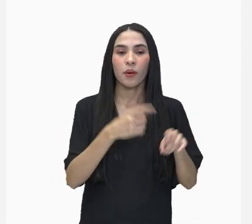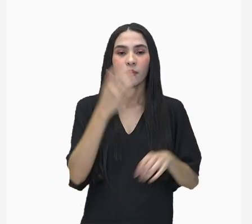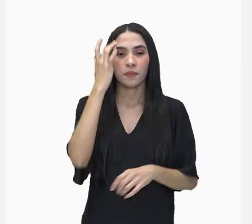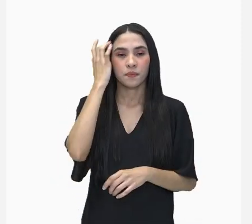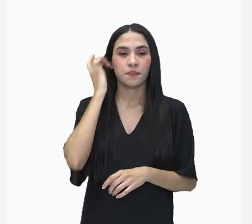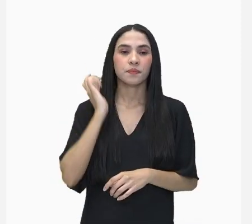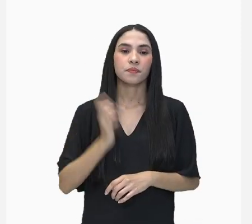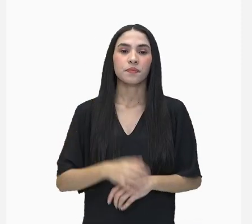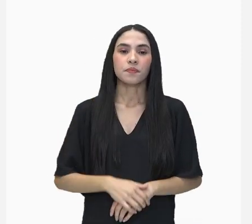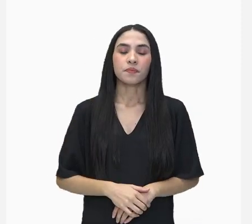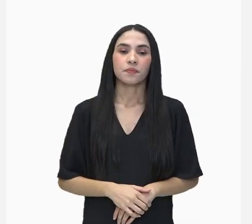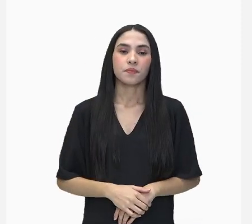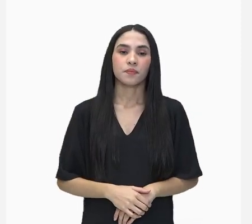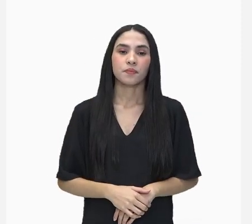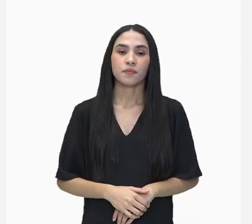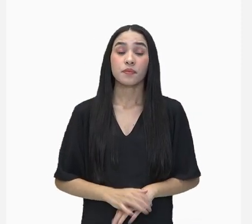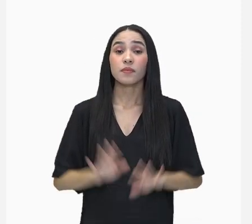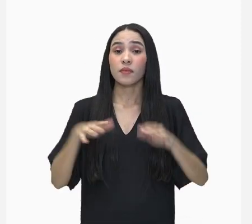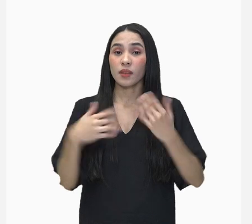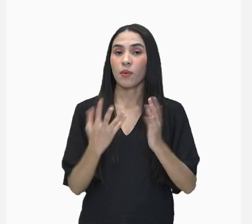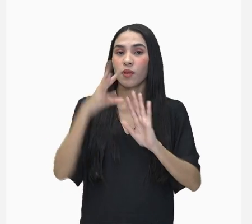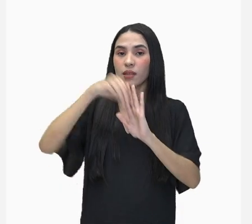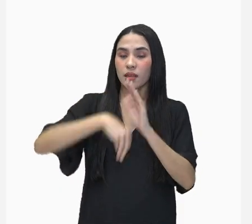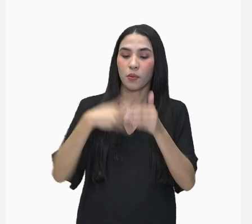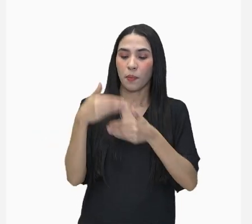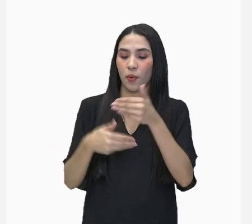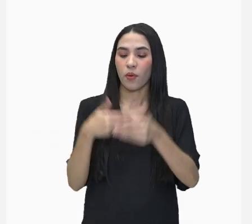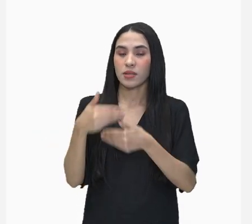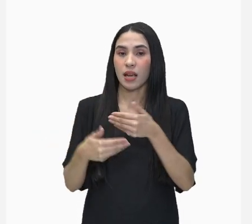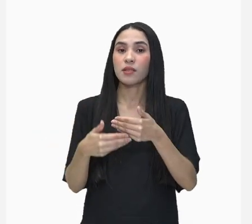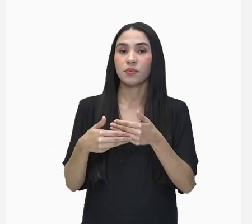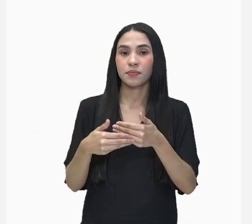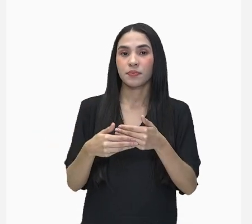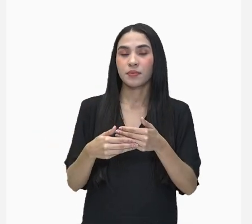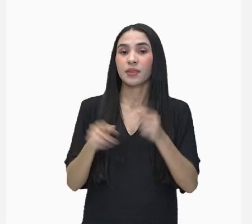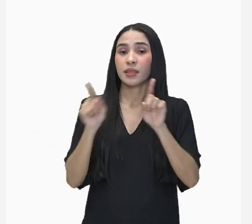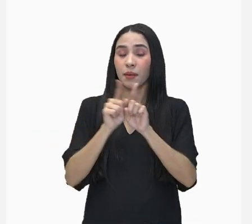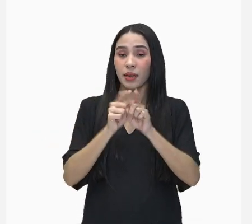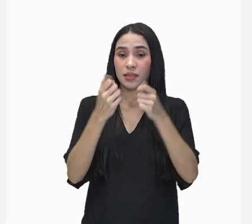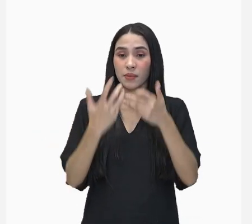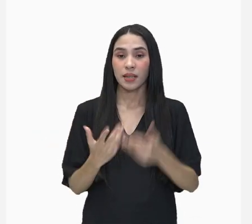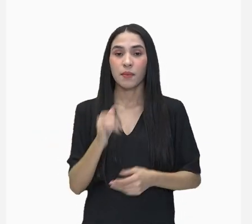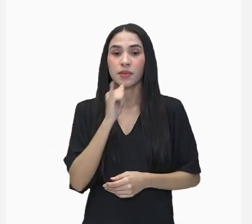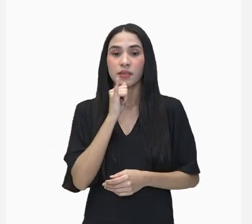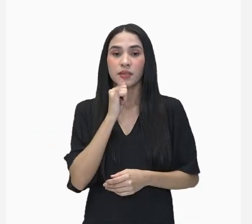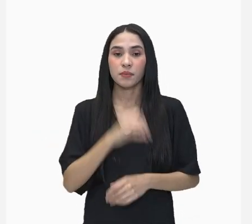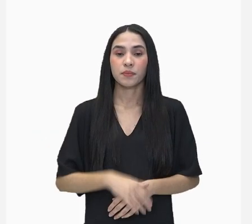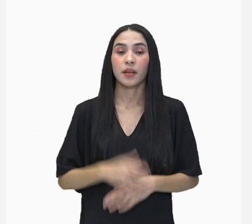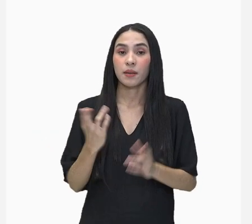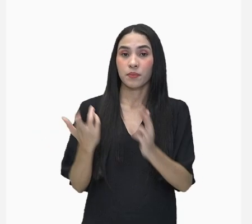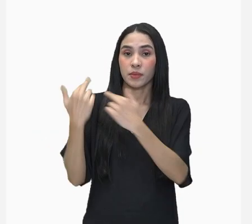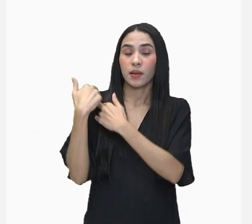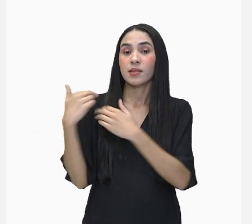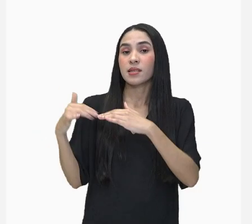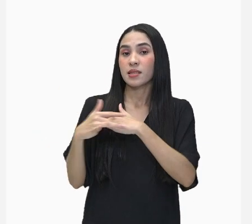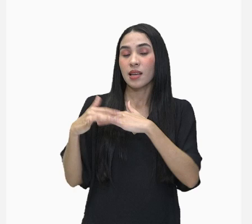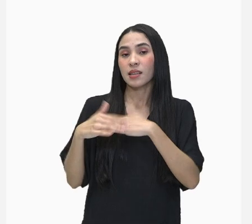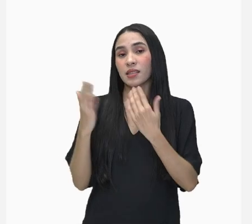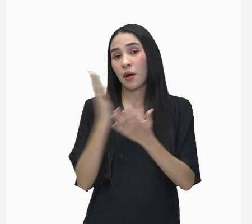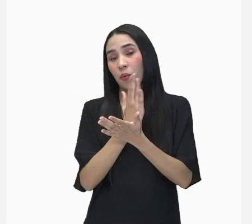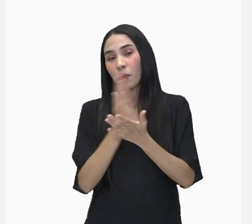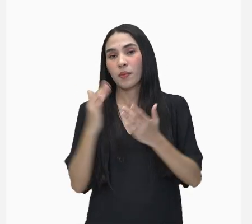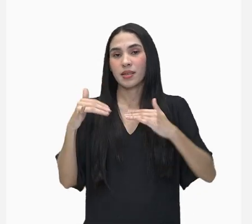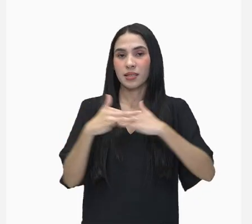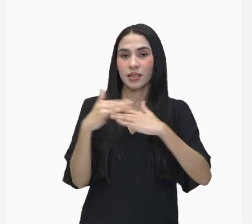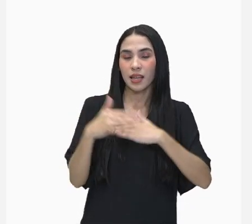repulsivos. Dentro do processo de urbanização, nós citamos também sobre as funções das cidades. Algumas